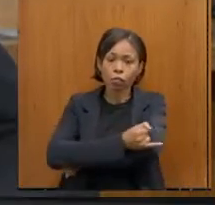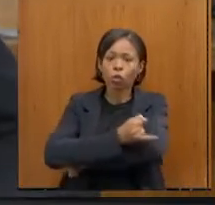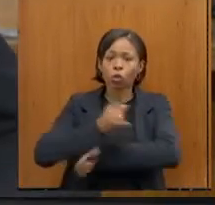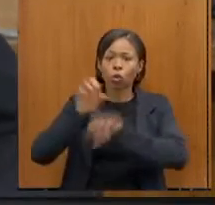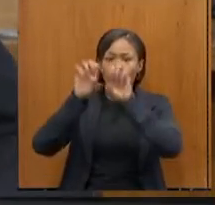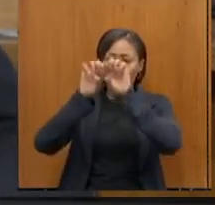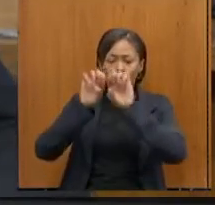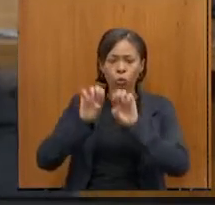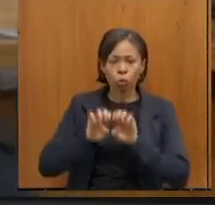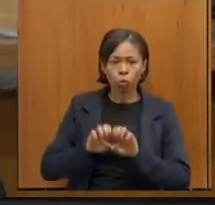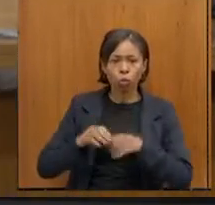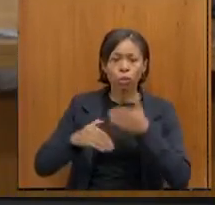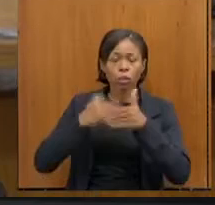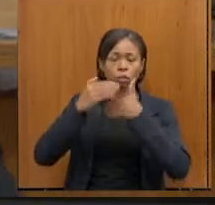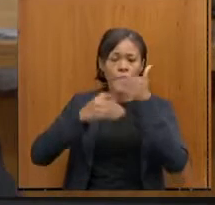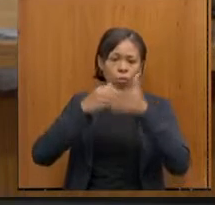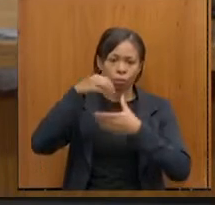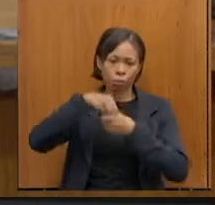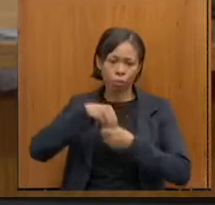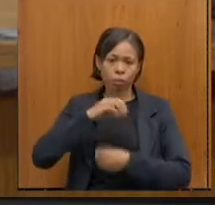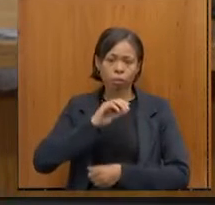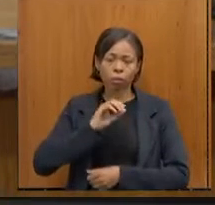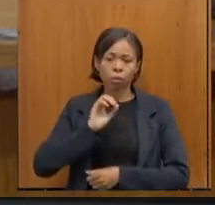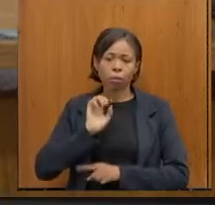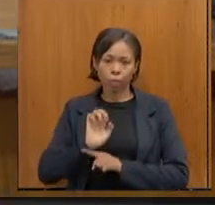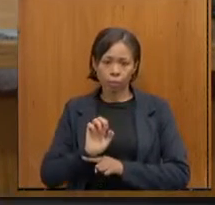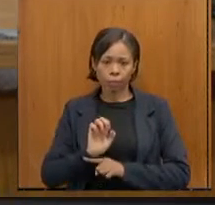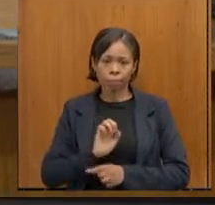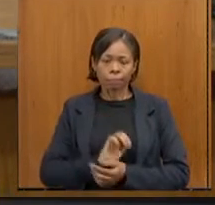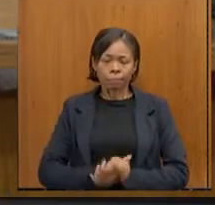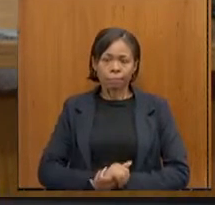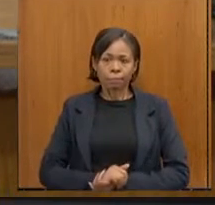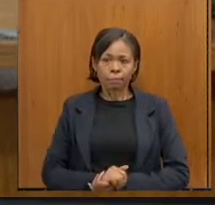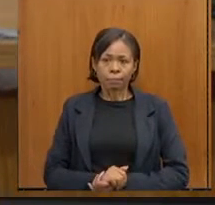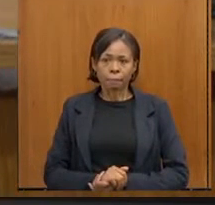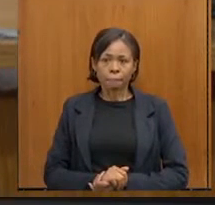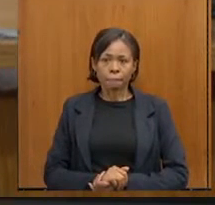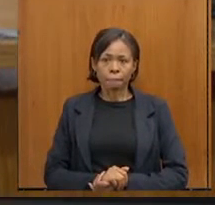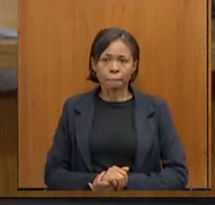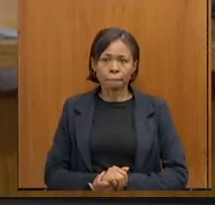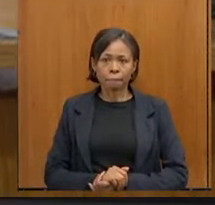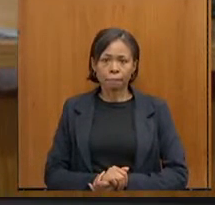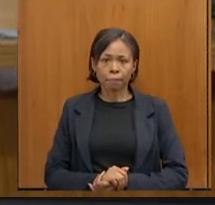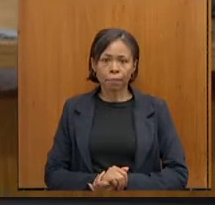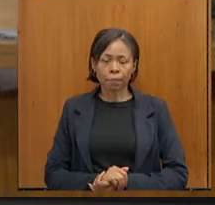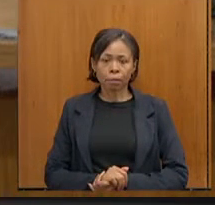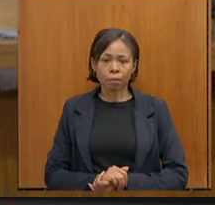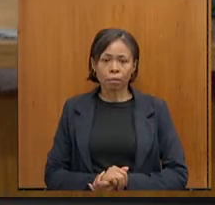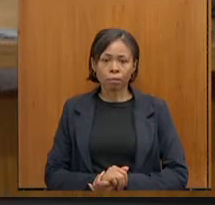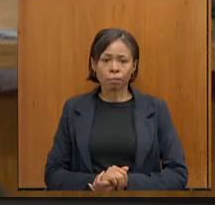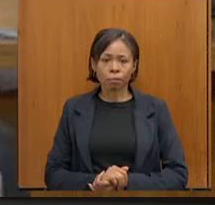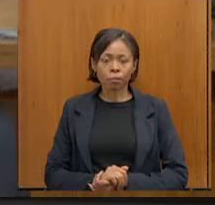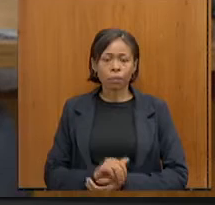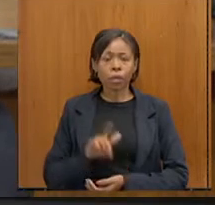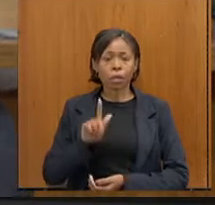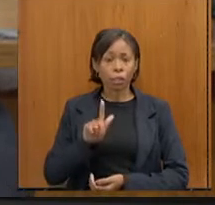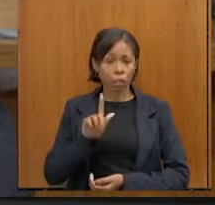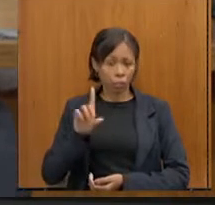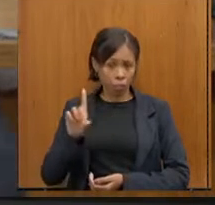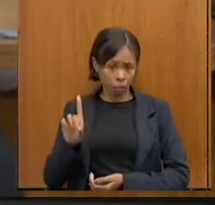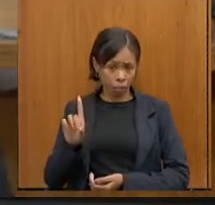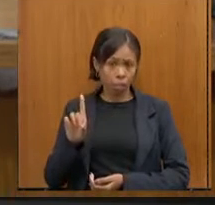do Estado e aqui Deputado é a situação que ele chegou o deputado do Rio perene a situação em dia de